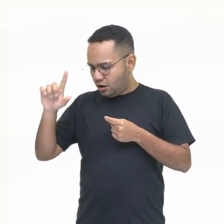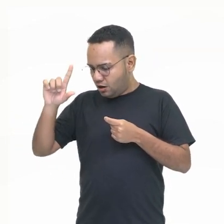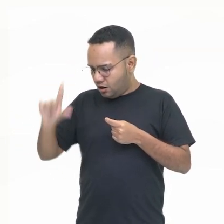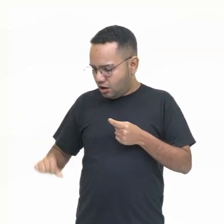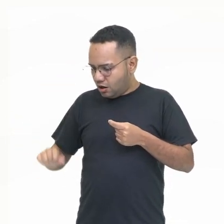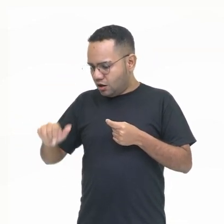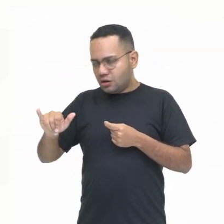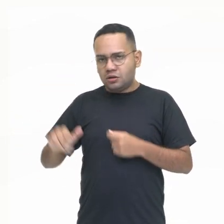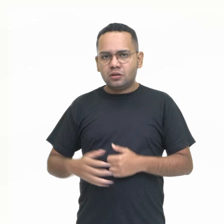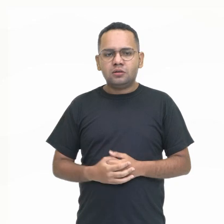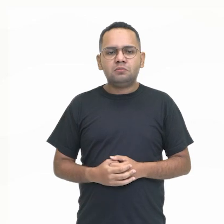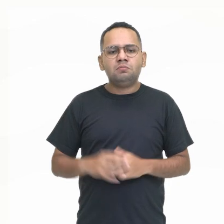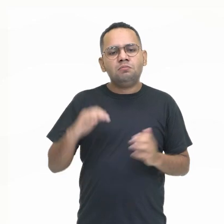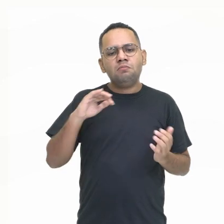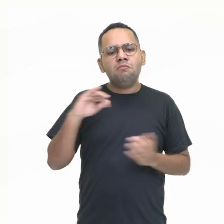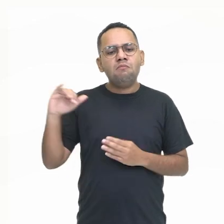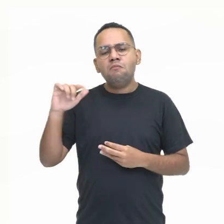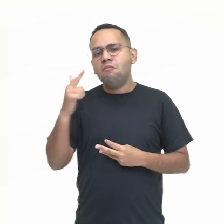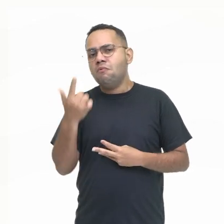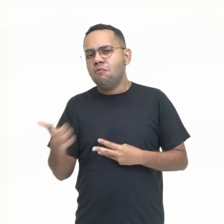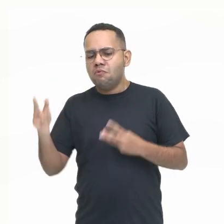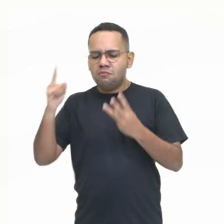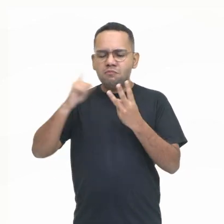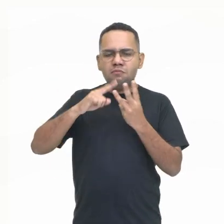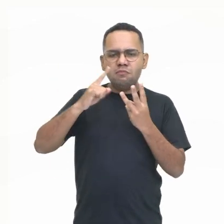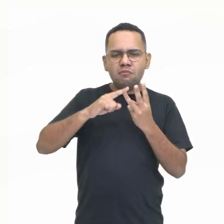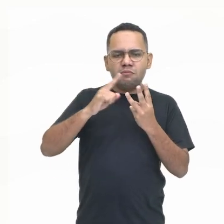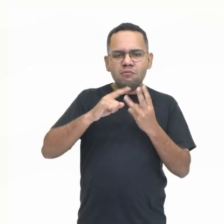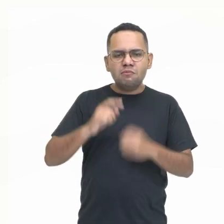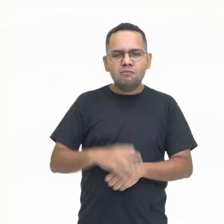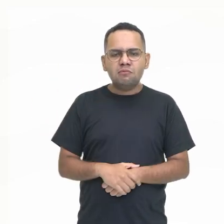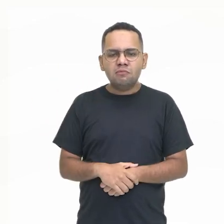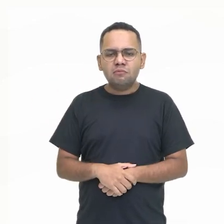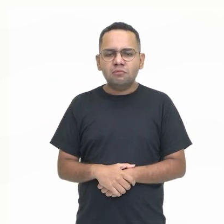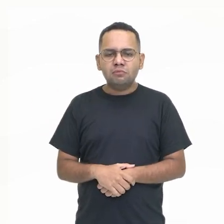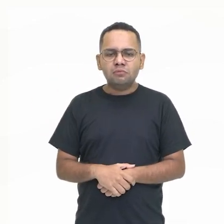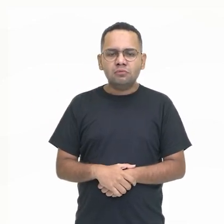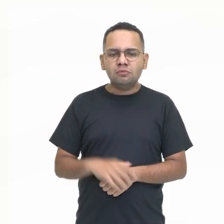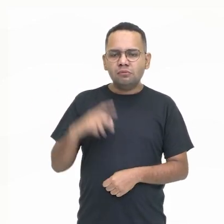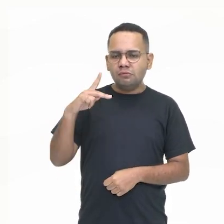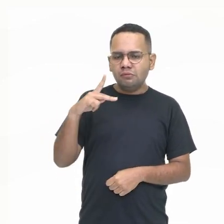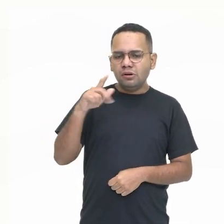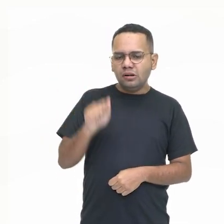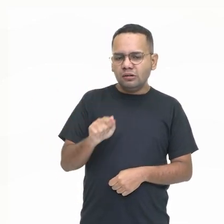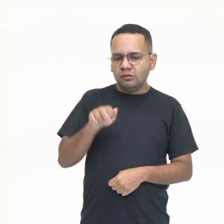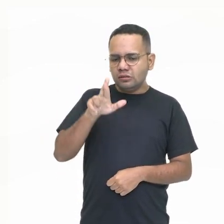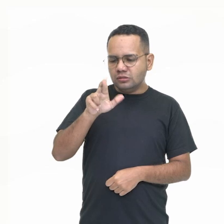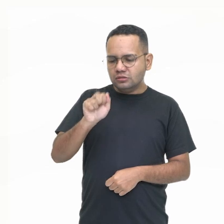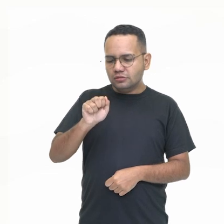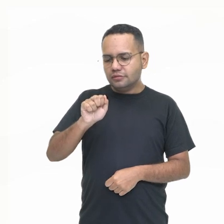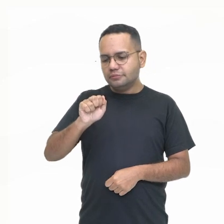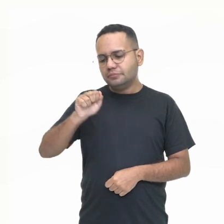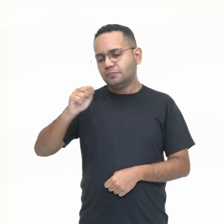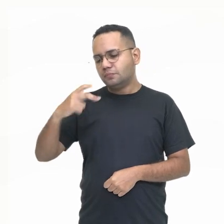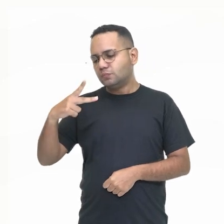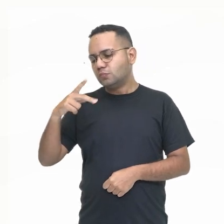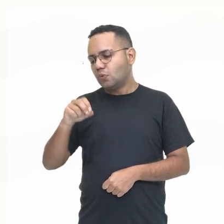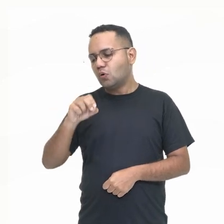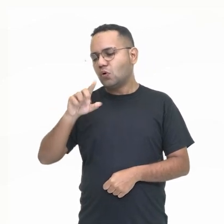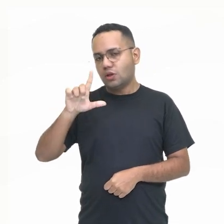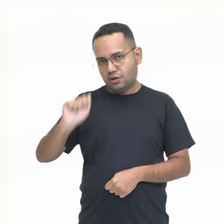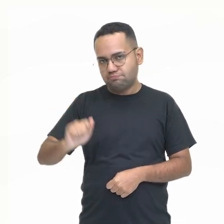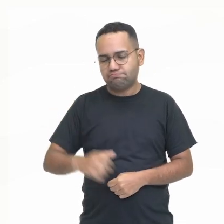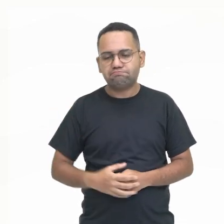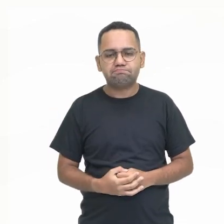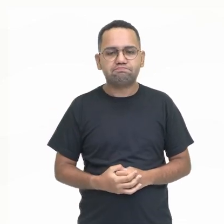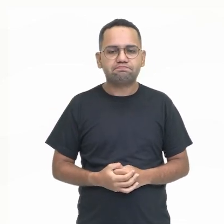Temos aqui uma parábola, né? Nossa velha conhecida aí, a representação de uma equação do segundo grau. E olha